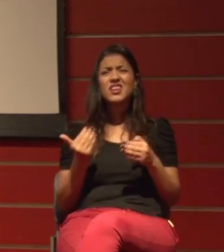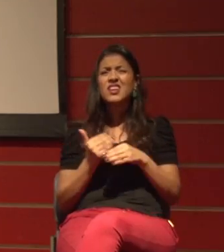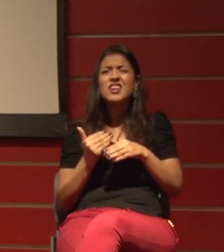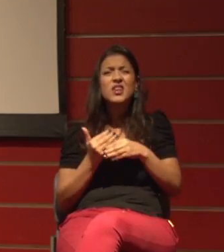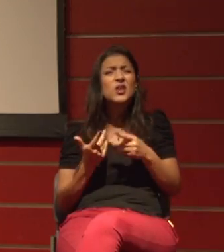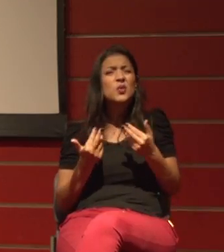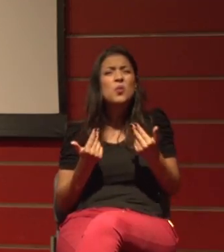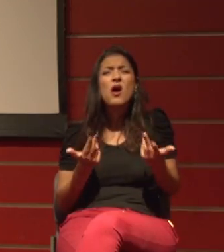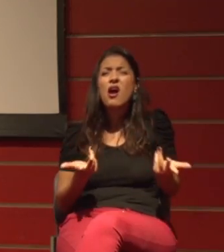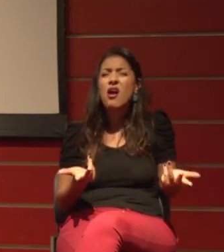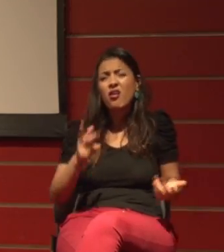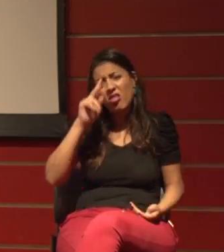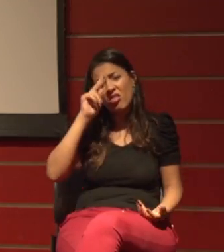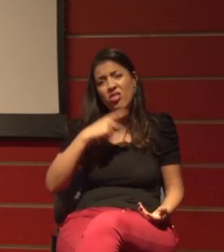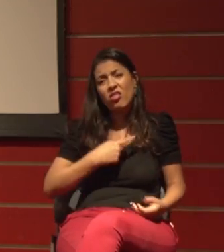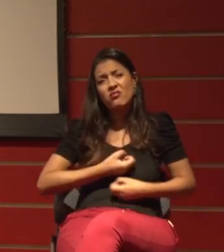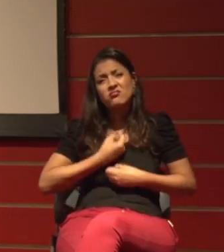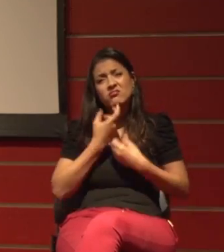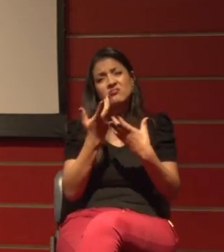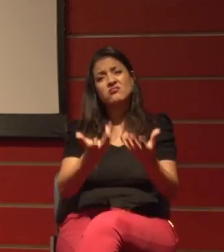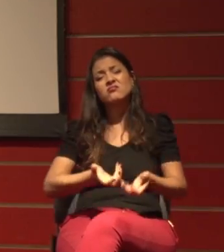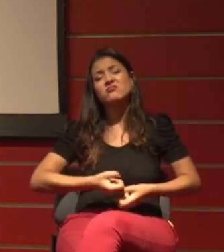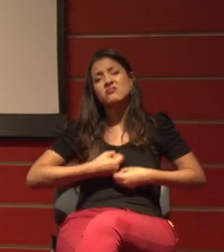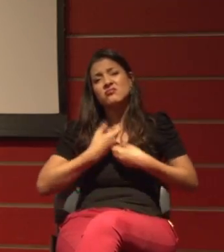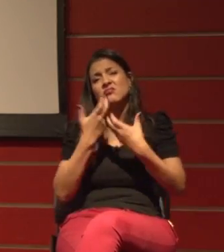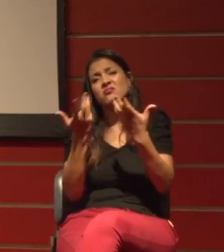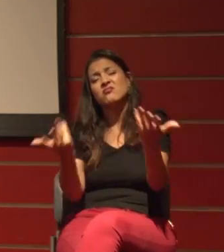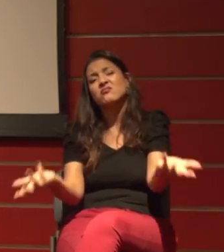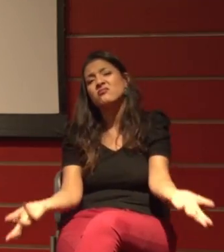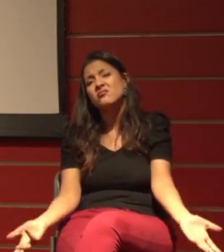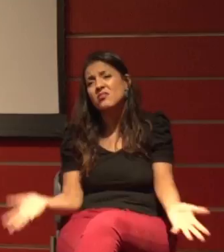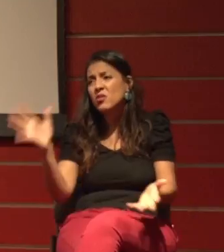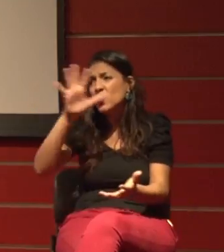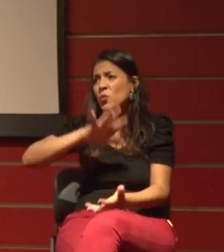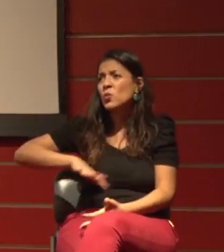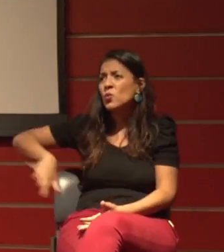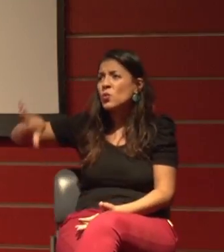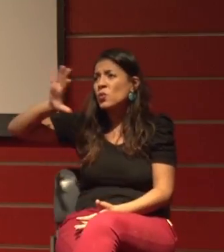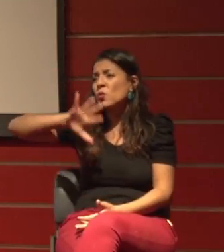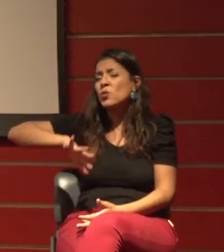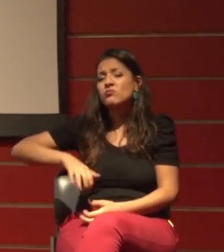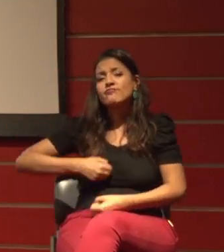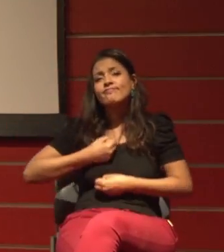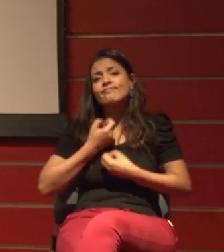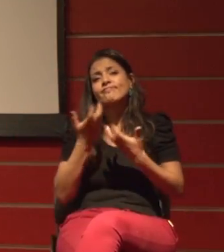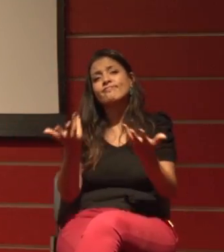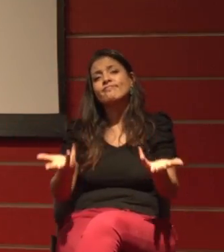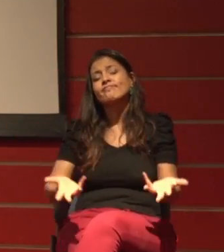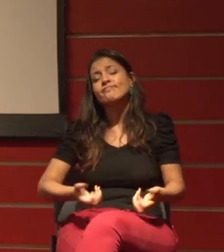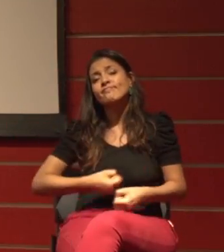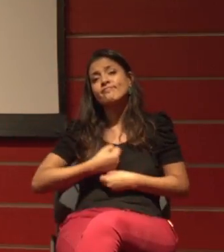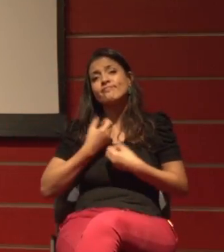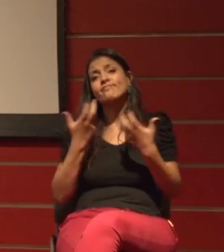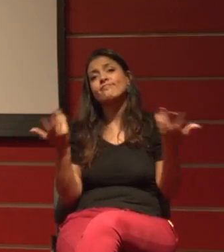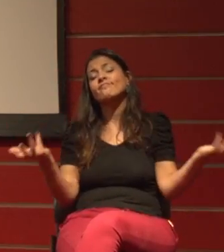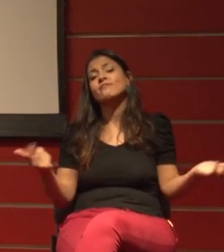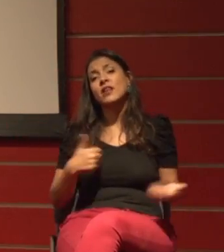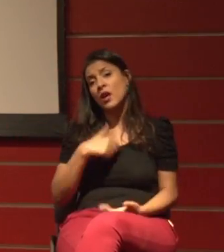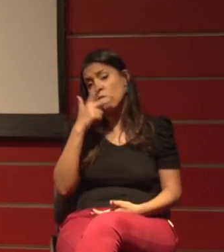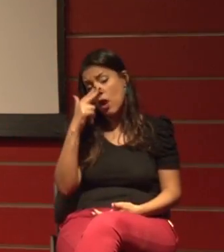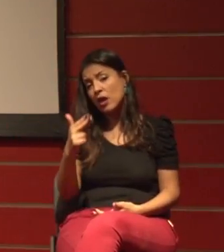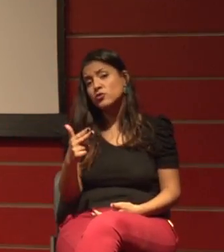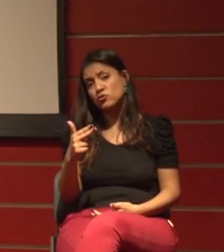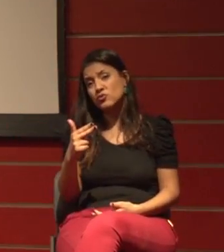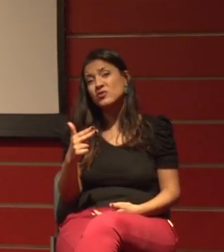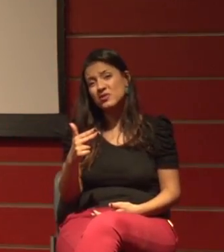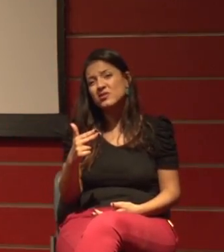igual falando de si mesmo né falando de um mesmo universo e eu acho que essa e esse